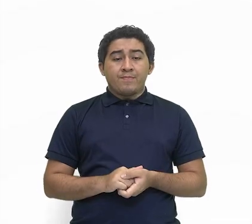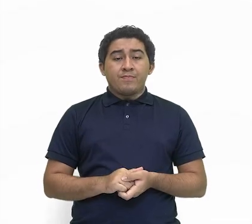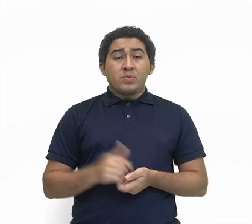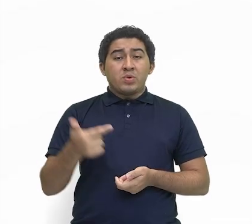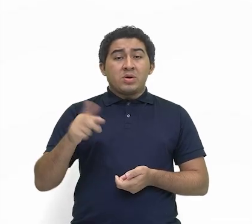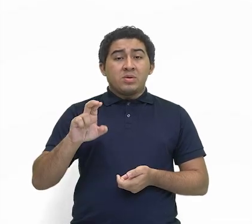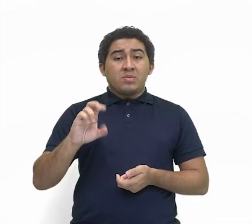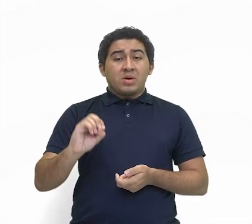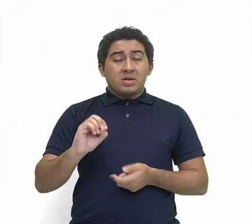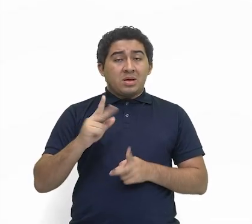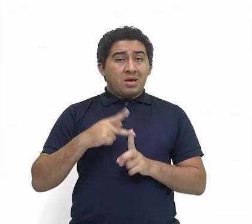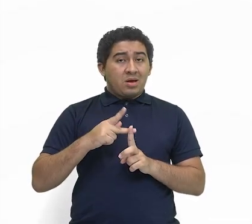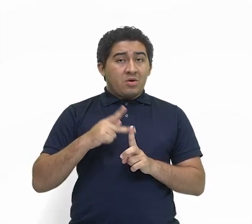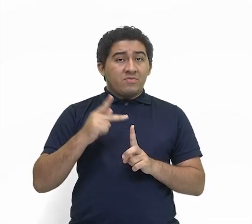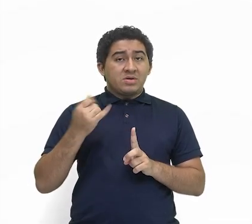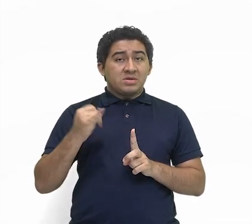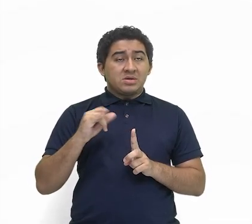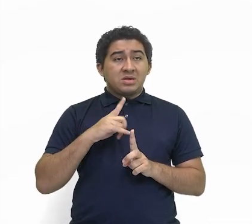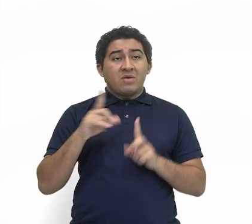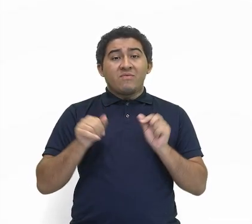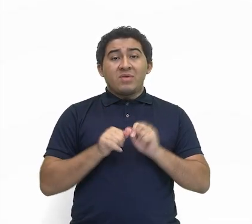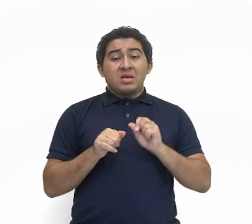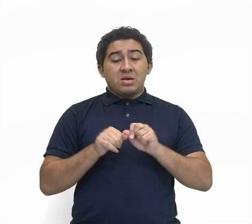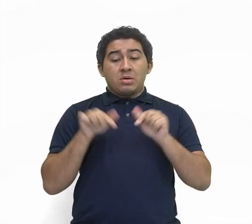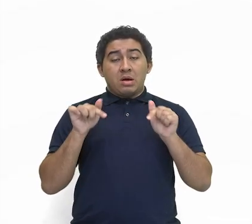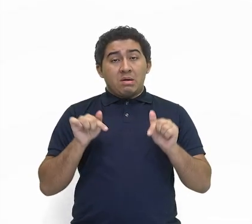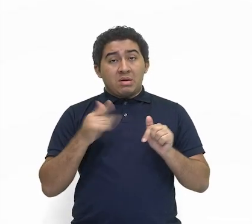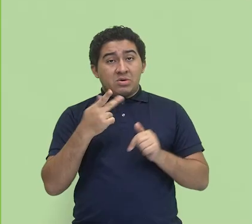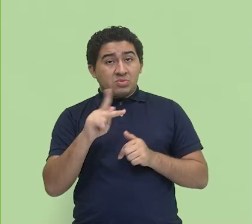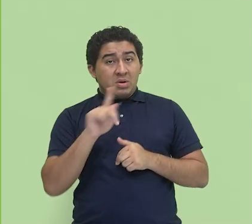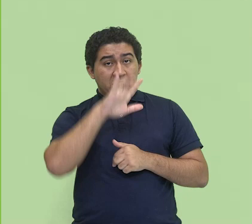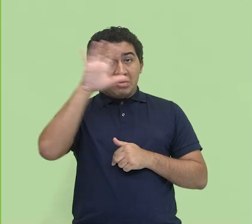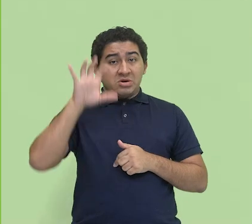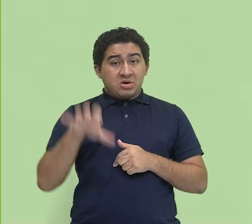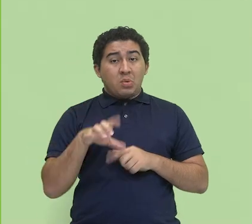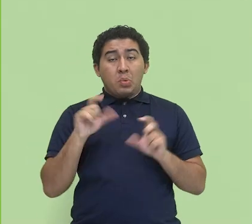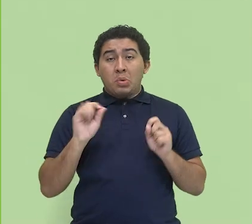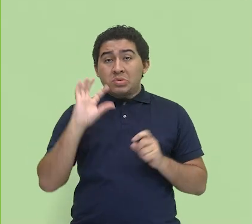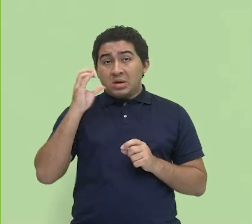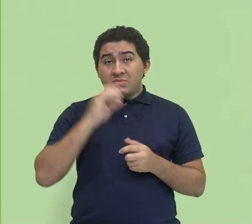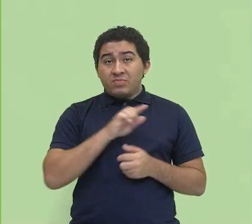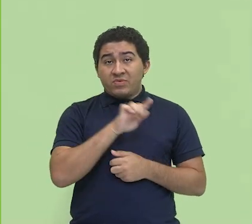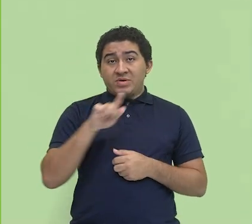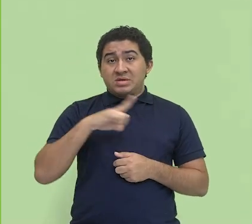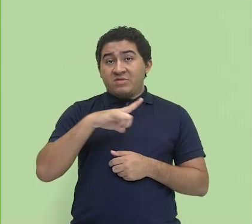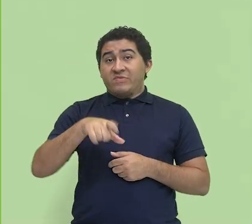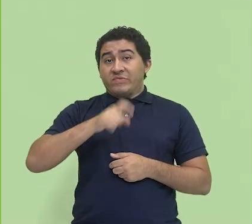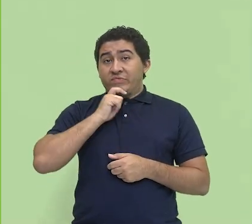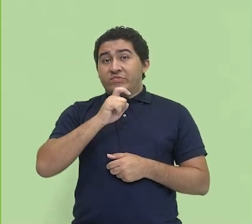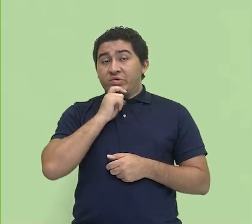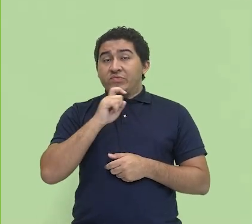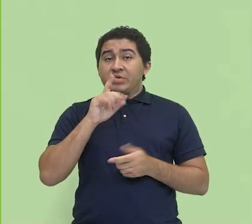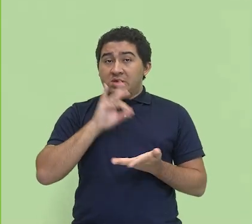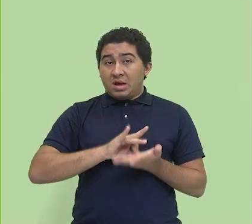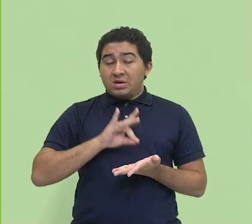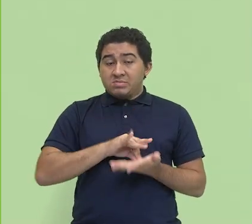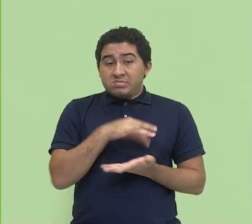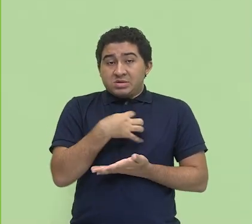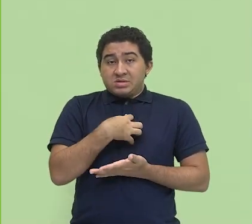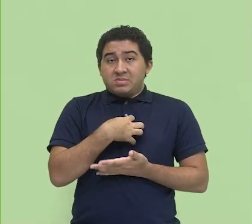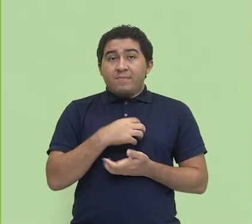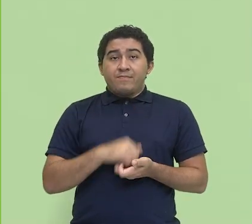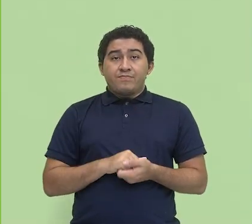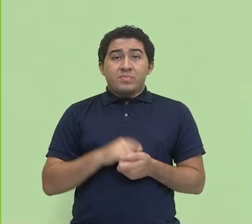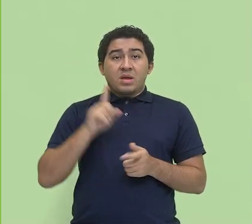250 Kelvin, se estivesse fazendo 250 Kelvin na sua região, você estaria com muito frio. Essa